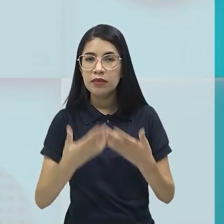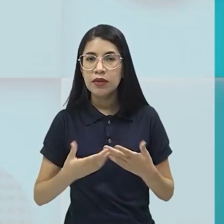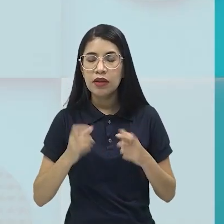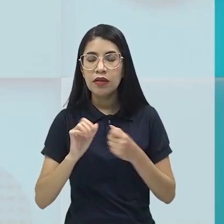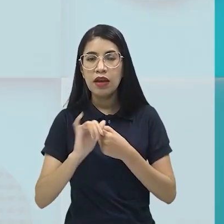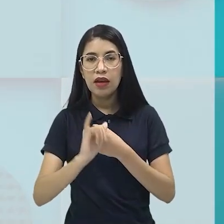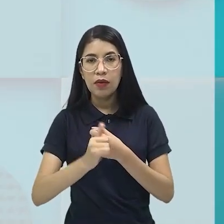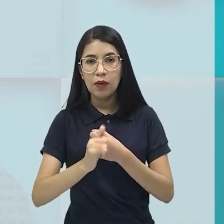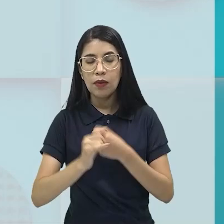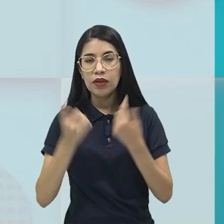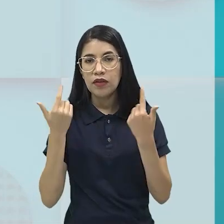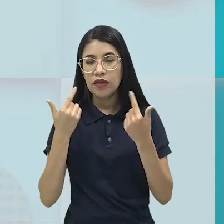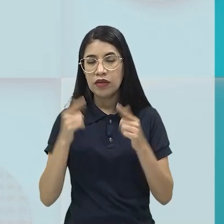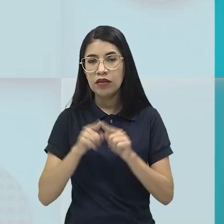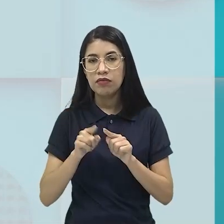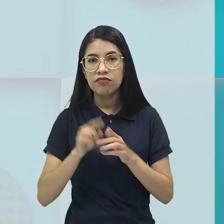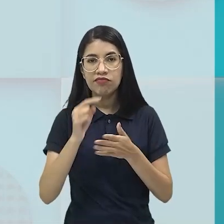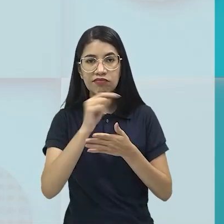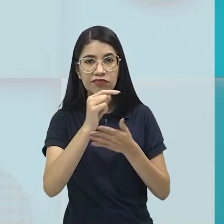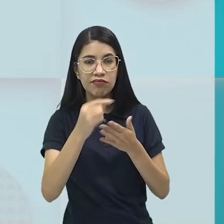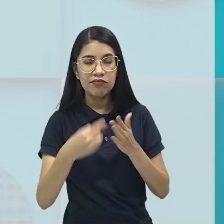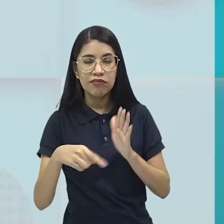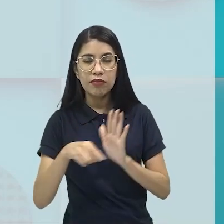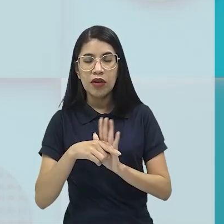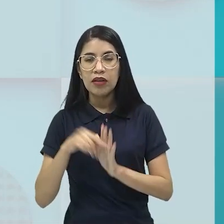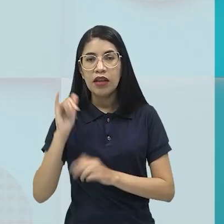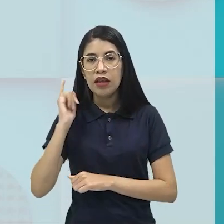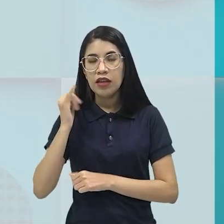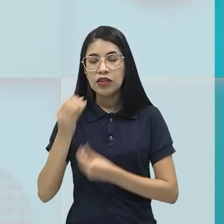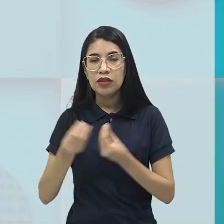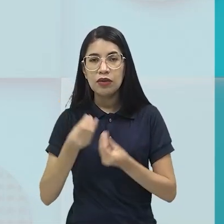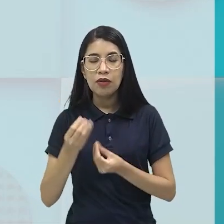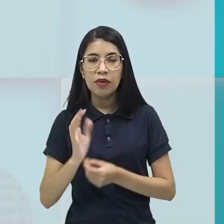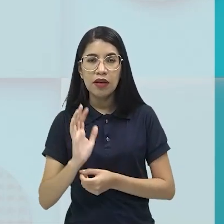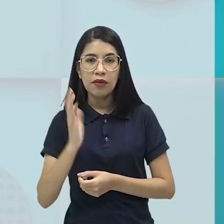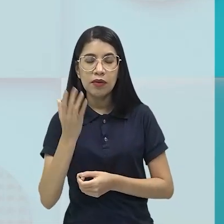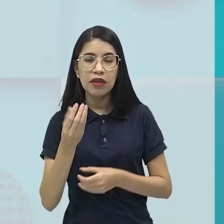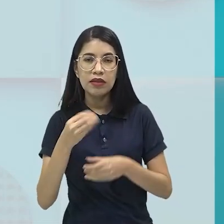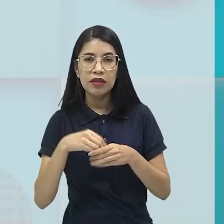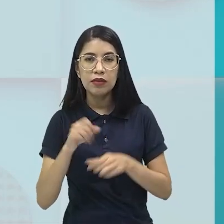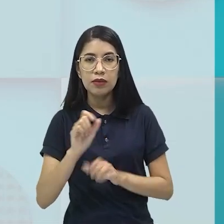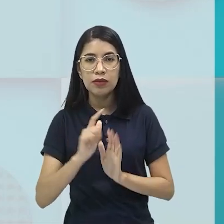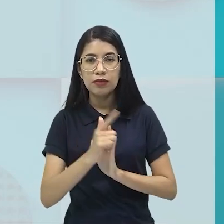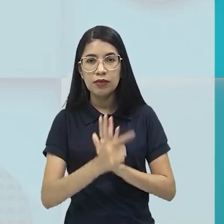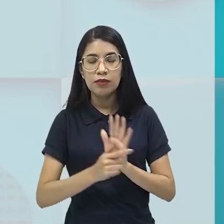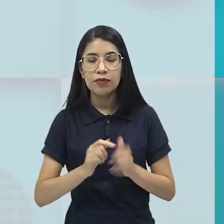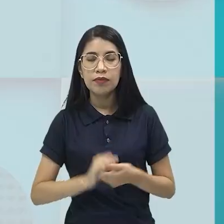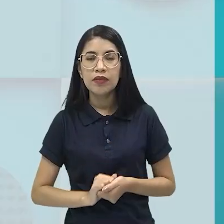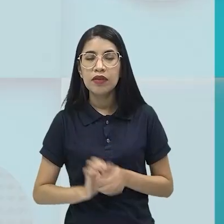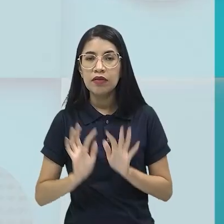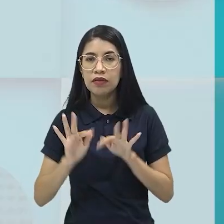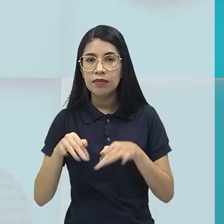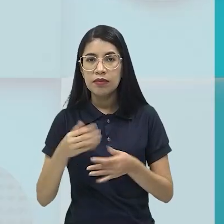de aventura, sobre esses elementos da narrativa e como elas funcionam nesse gênero. Como não há mais